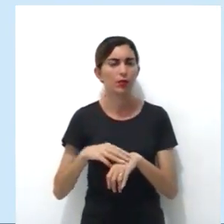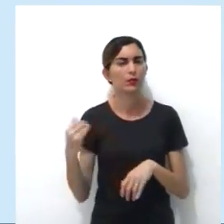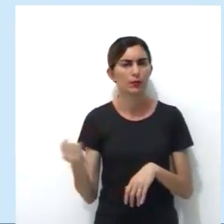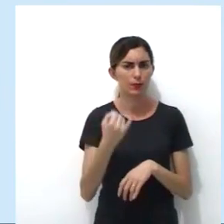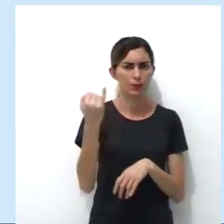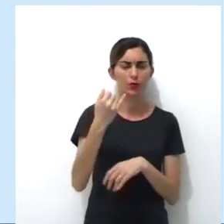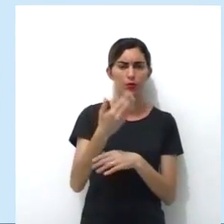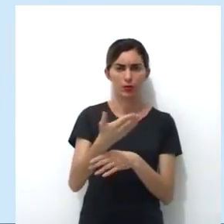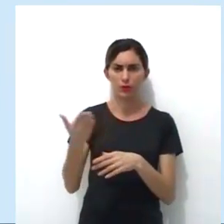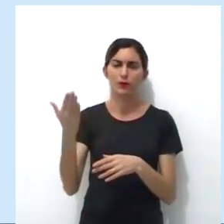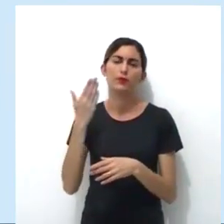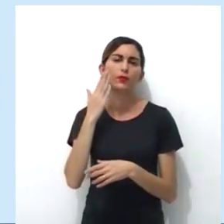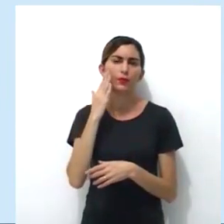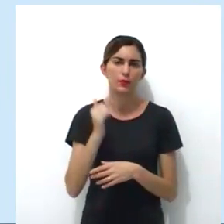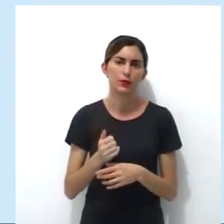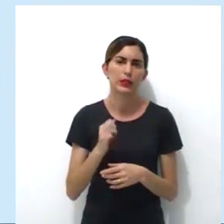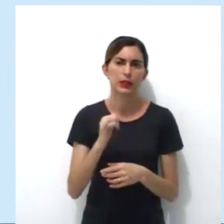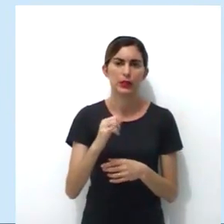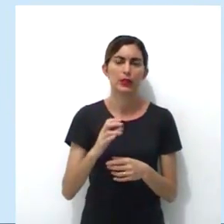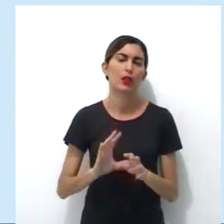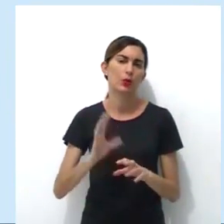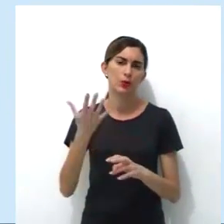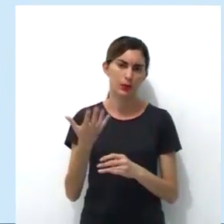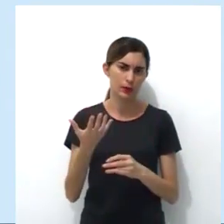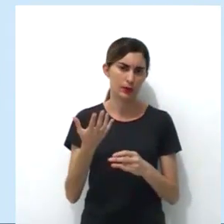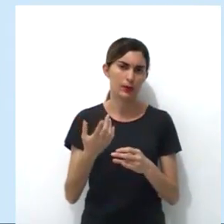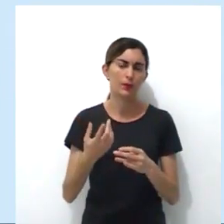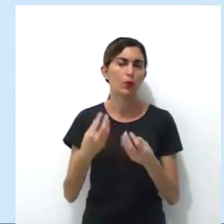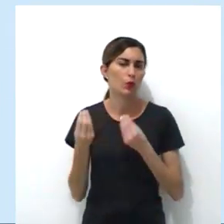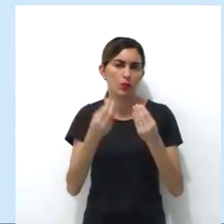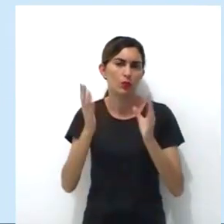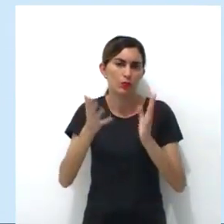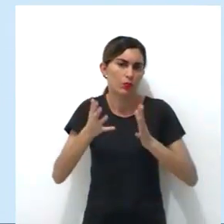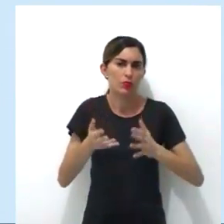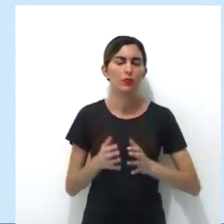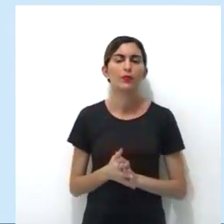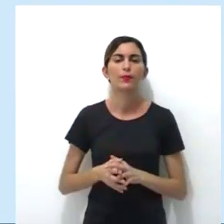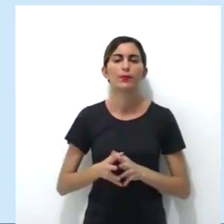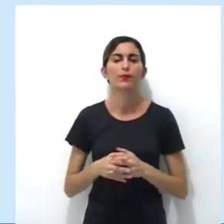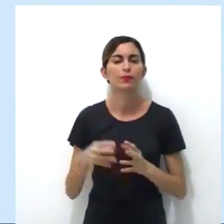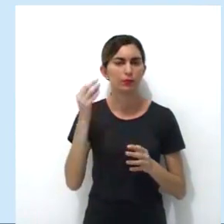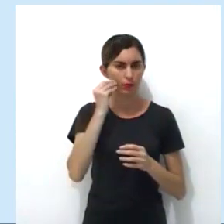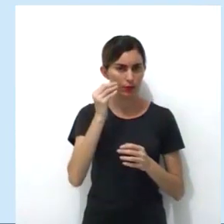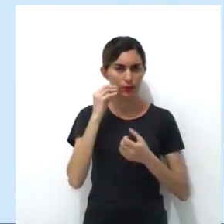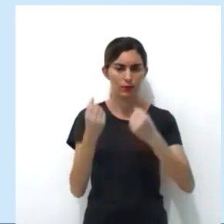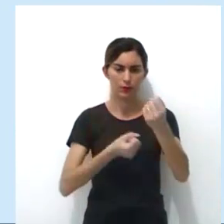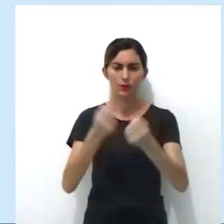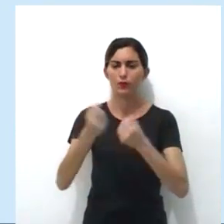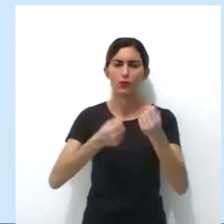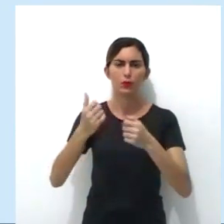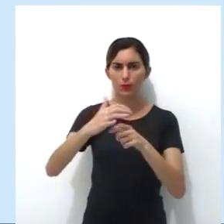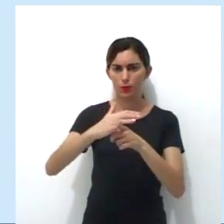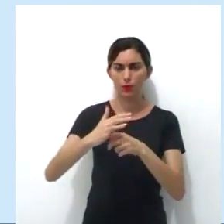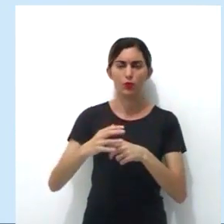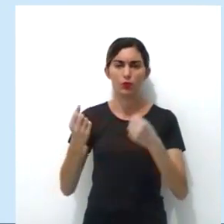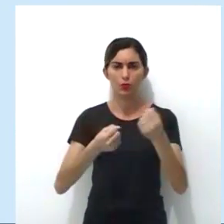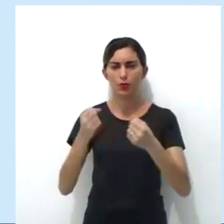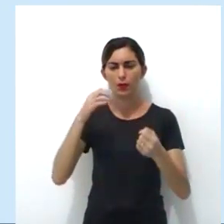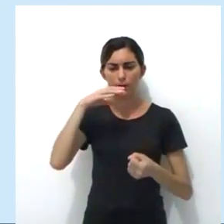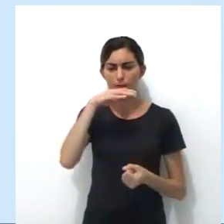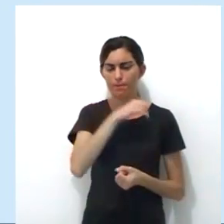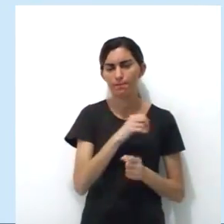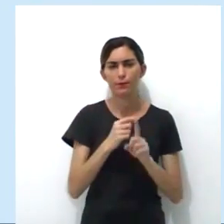radiador a gente coloca água com aditivos químicos que vão passar na parte externa desse motor de explosão,